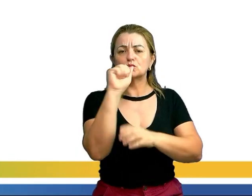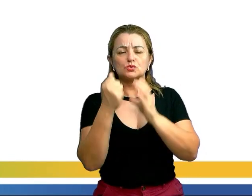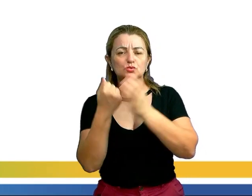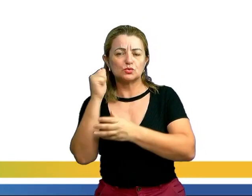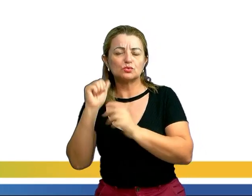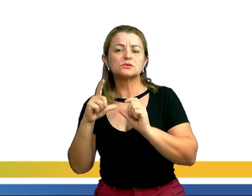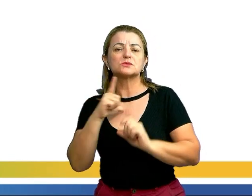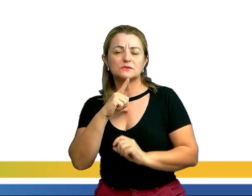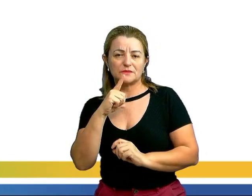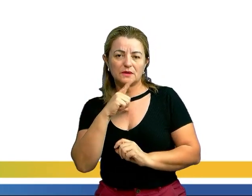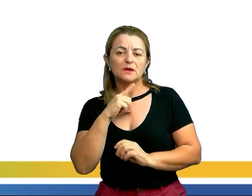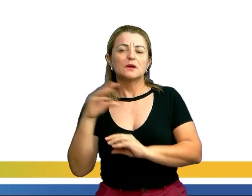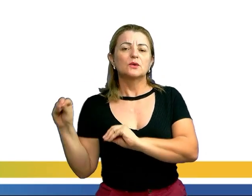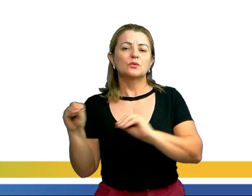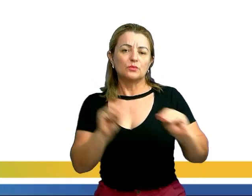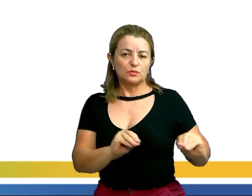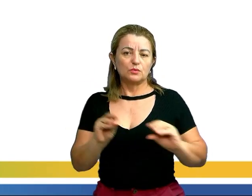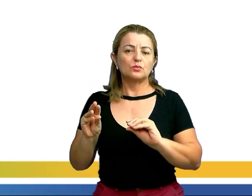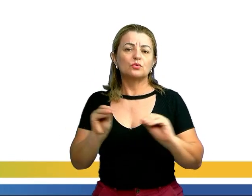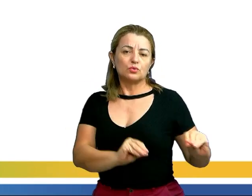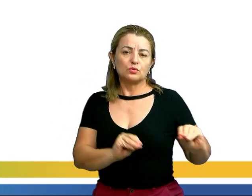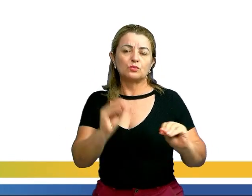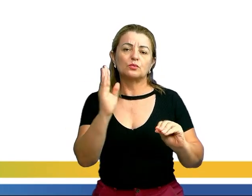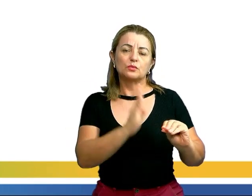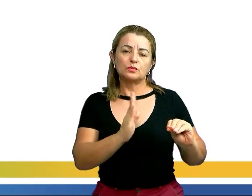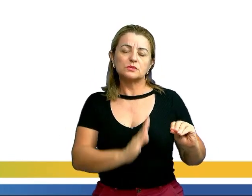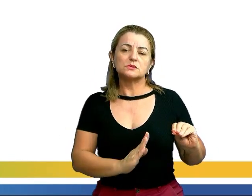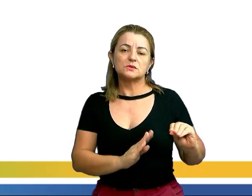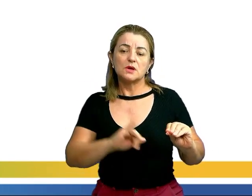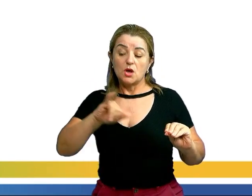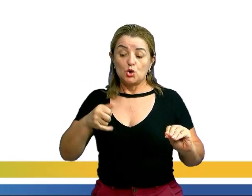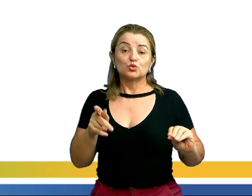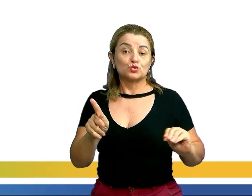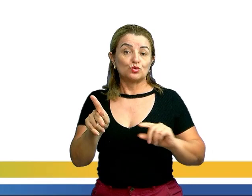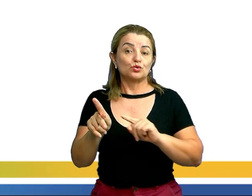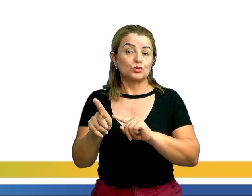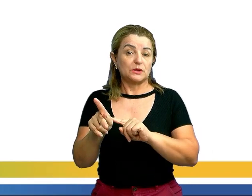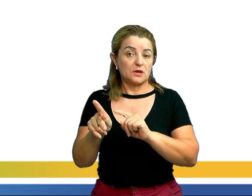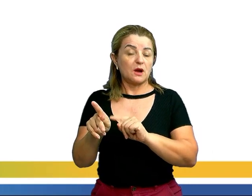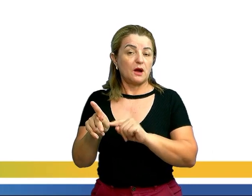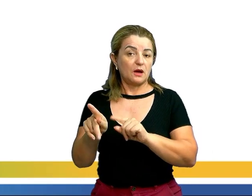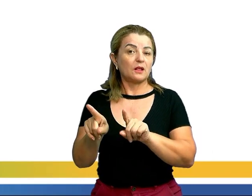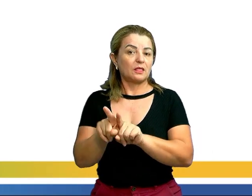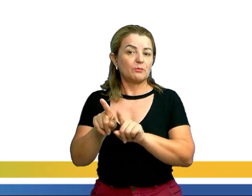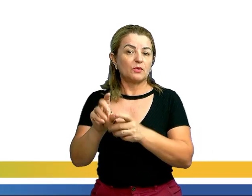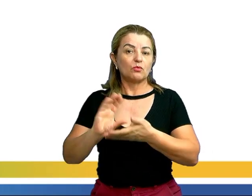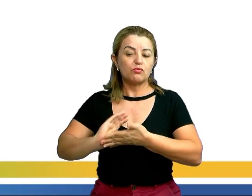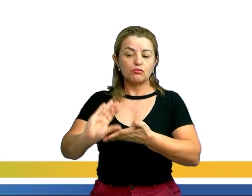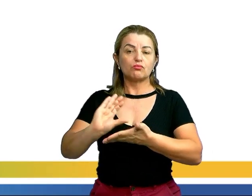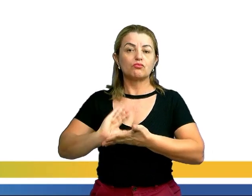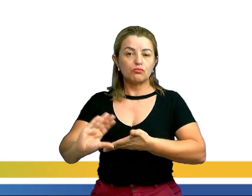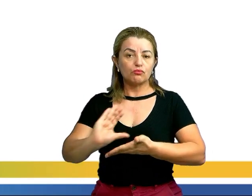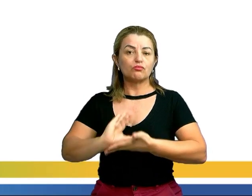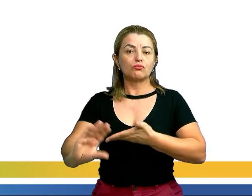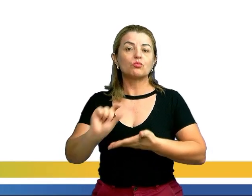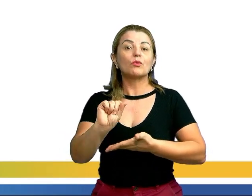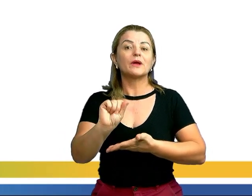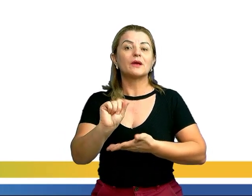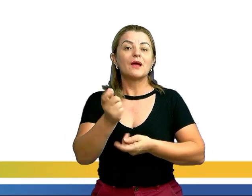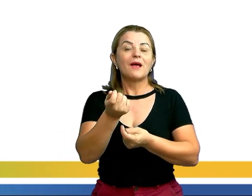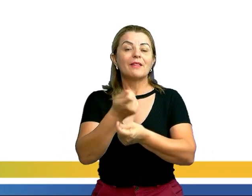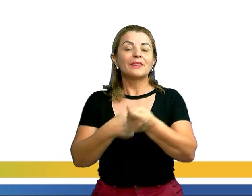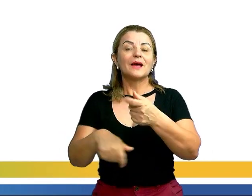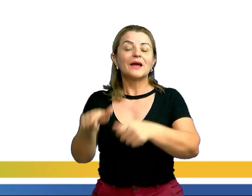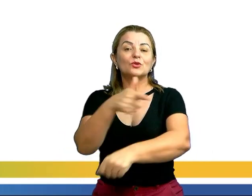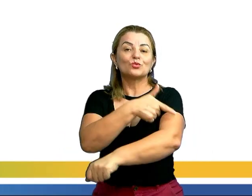bens duráveis se instalaram no Brasil. O JK também fez alguns investimentos na área da educação, não foram